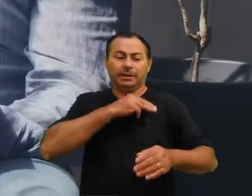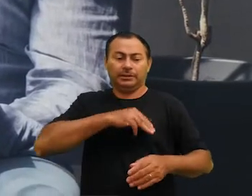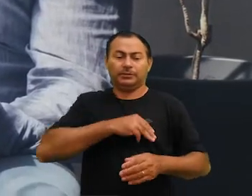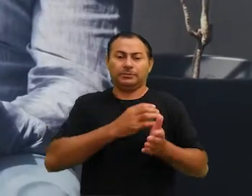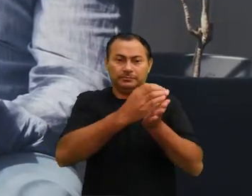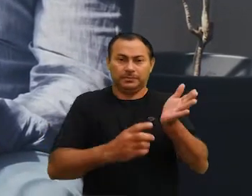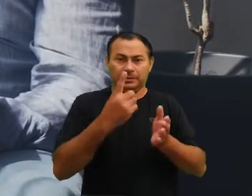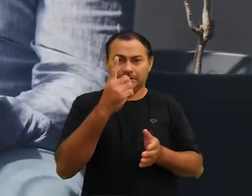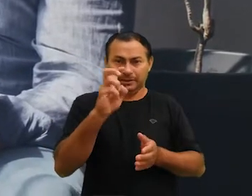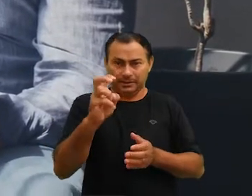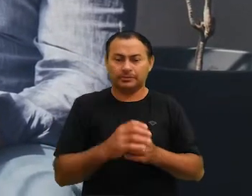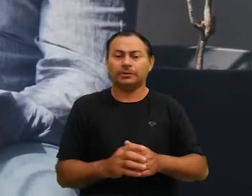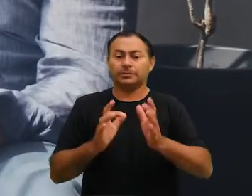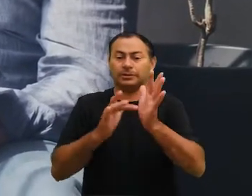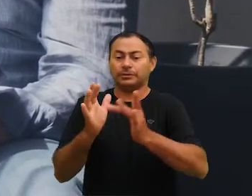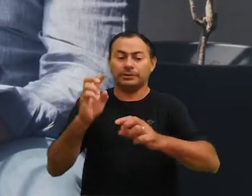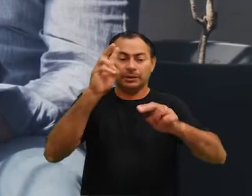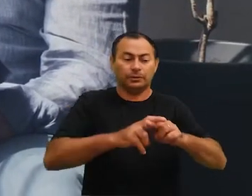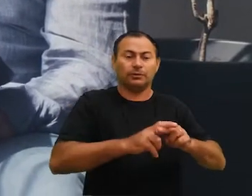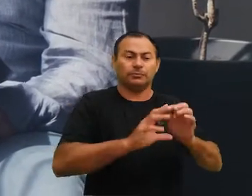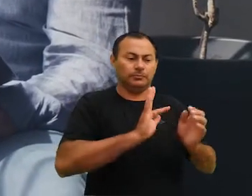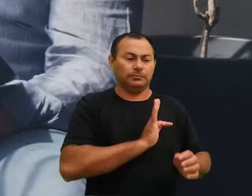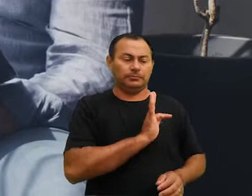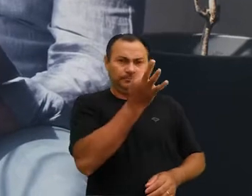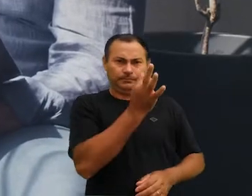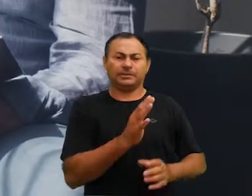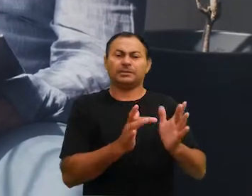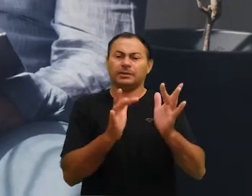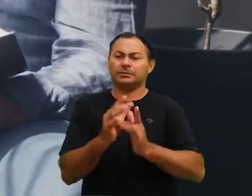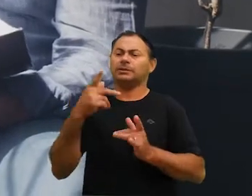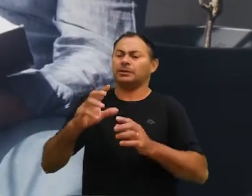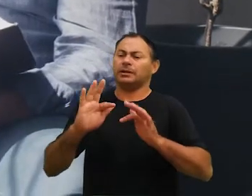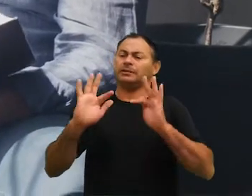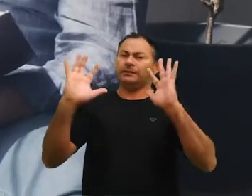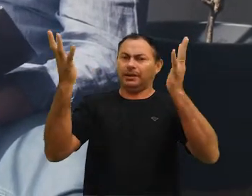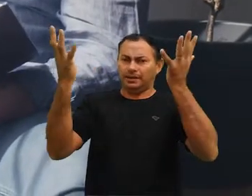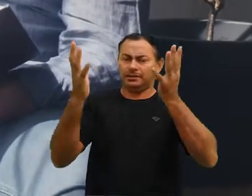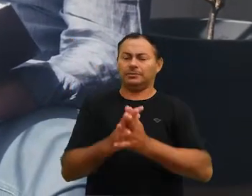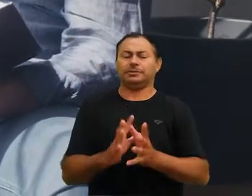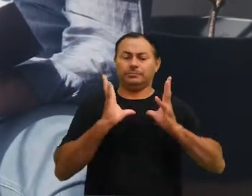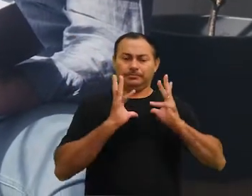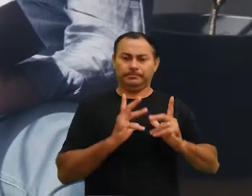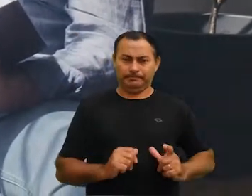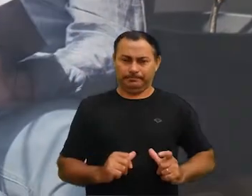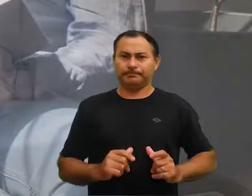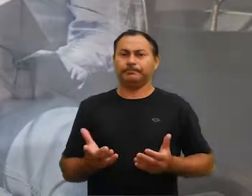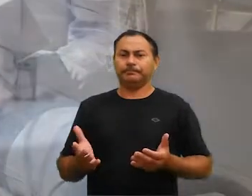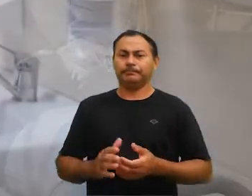15, lemos que Jesus se sentou com os fariseus. Os fariseus tinham as suas cerimônias de